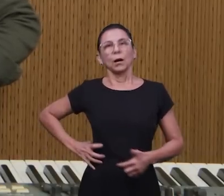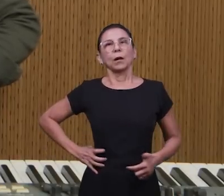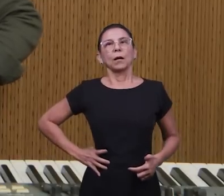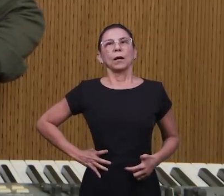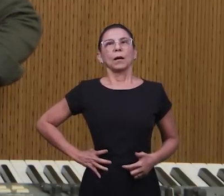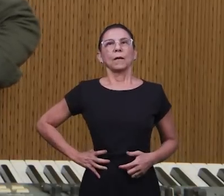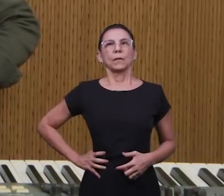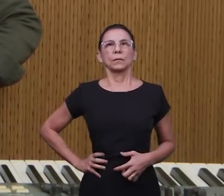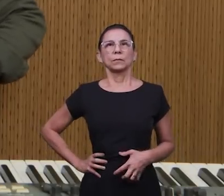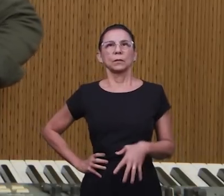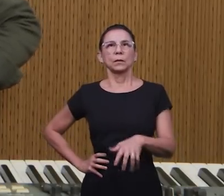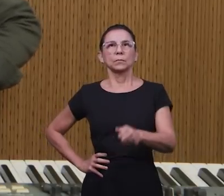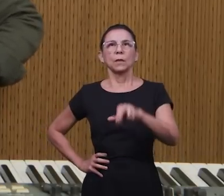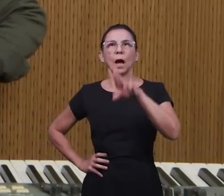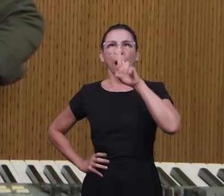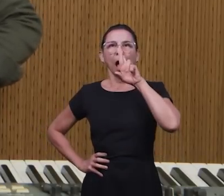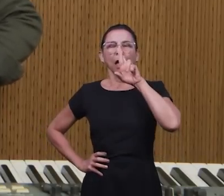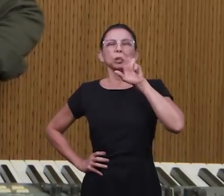pelo nariz.